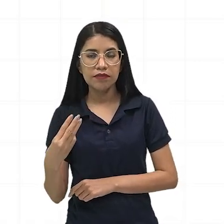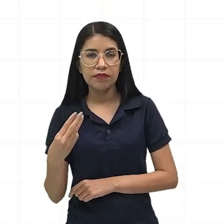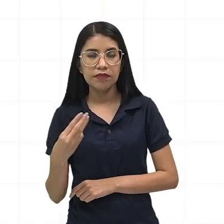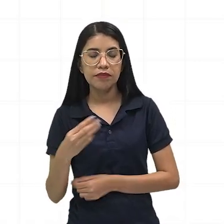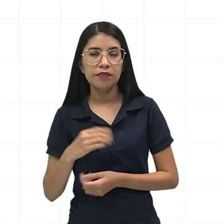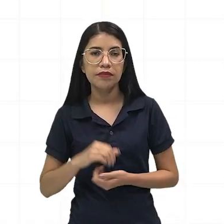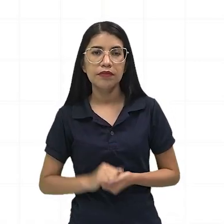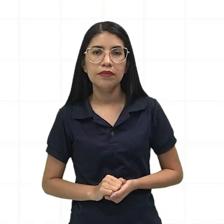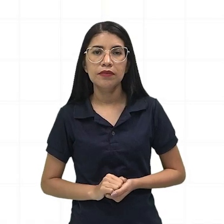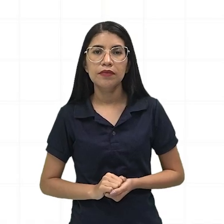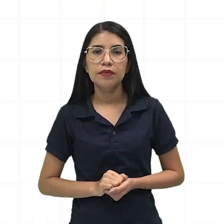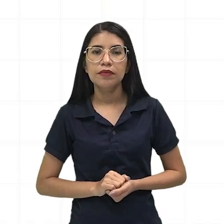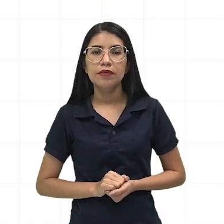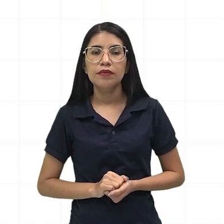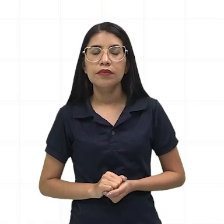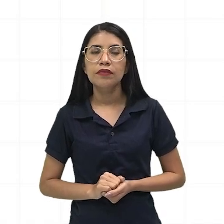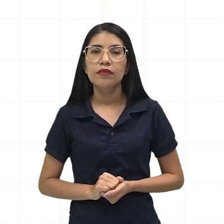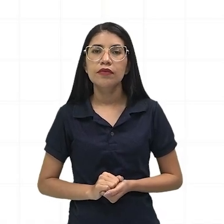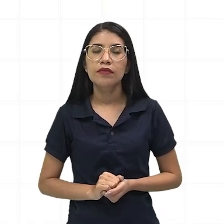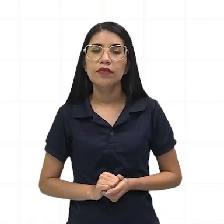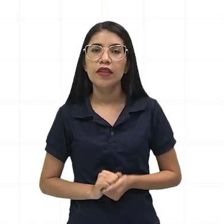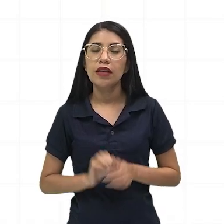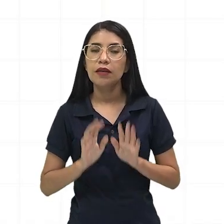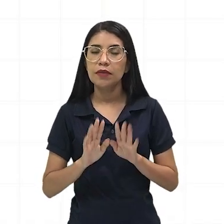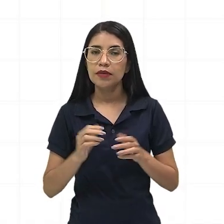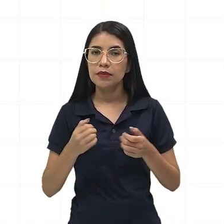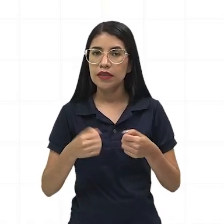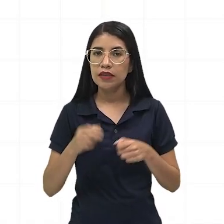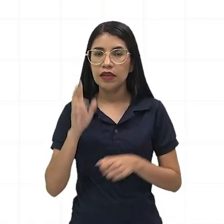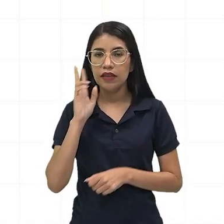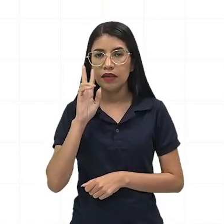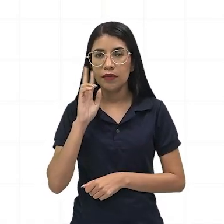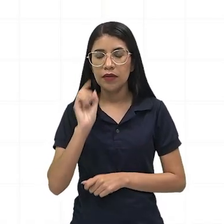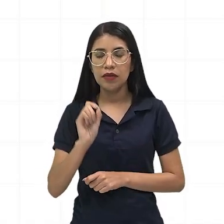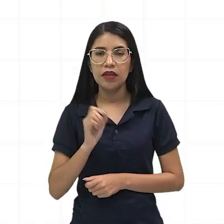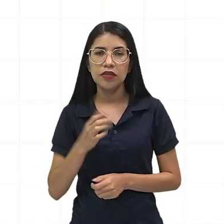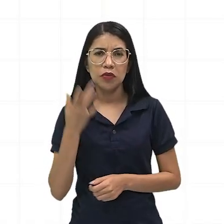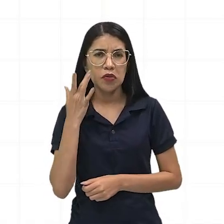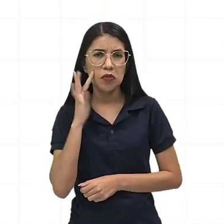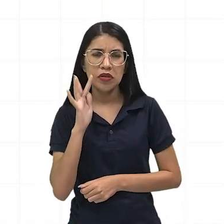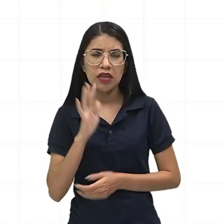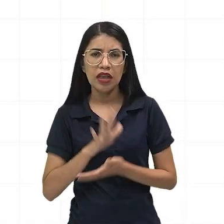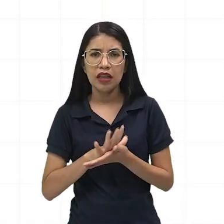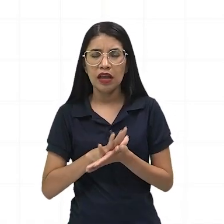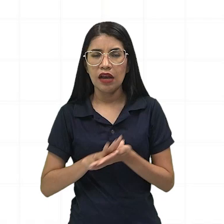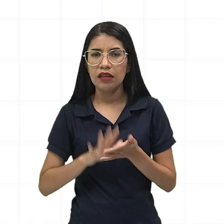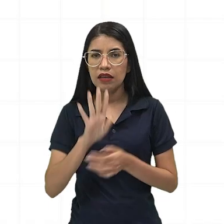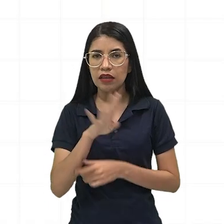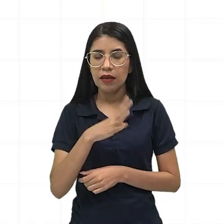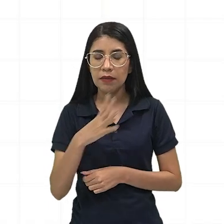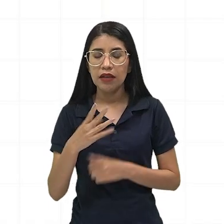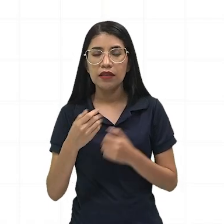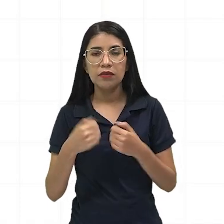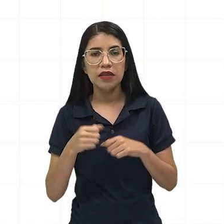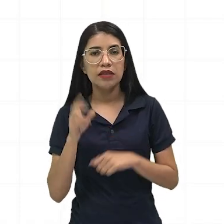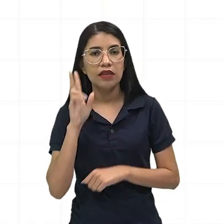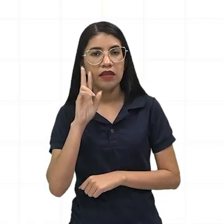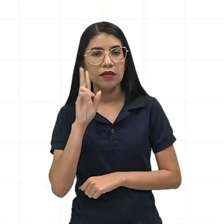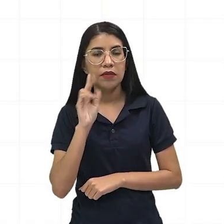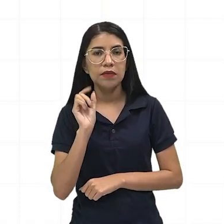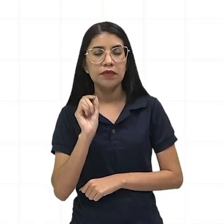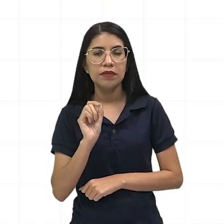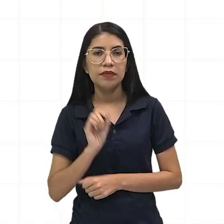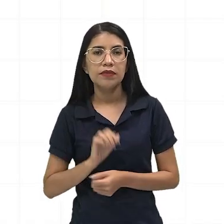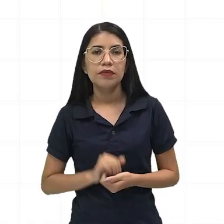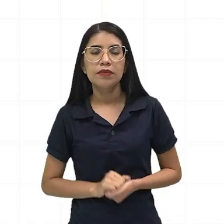0,03. Tá? Mas o que você tem que lembrar? Professor, eu não lembro mais dessa tabela. Você vai lembrar também que,